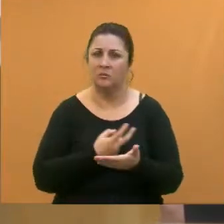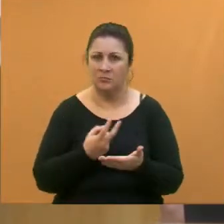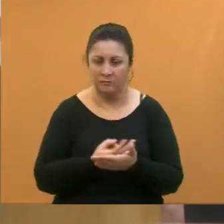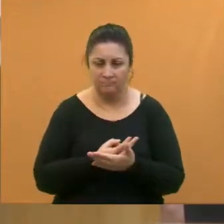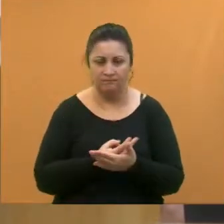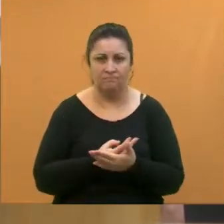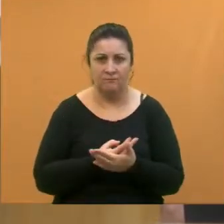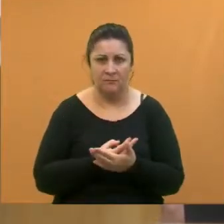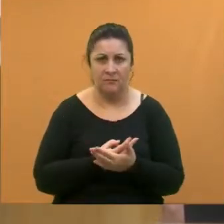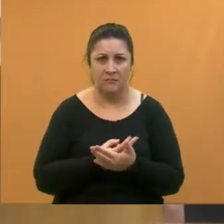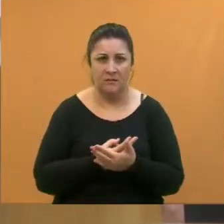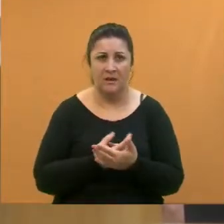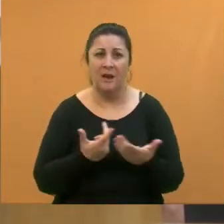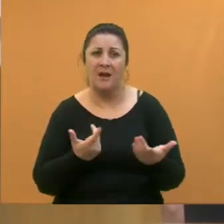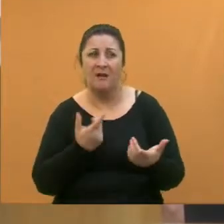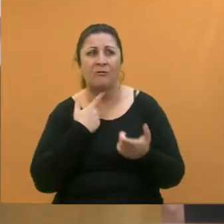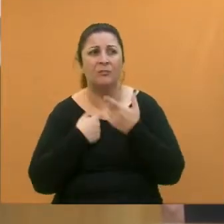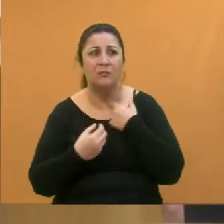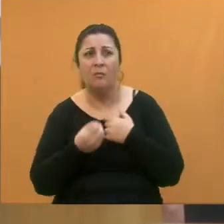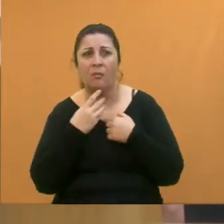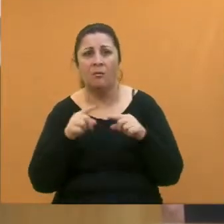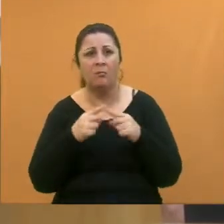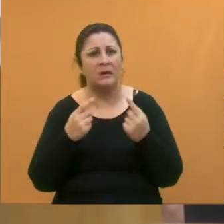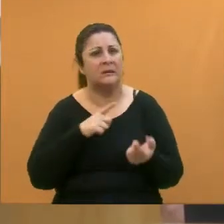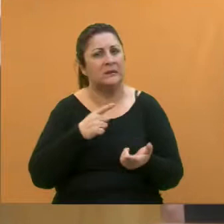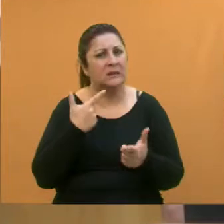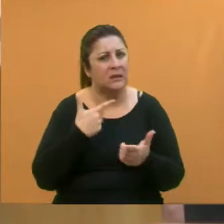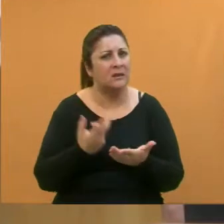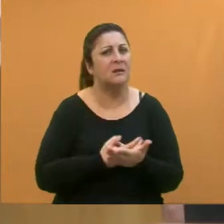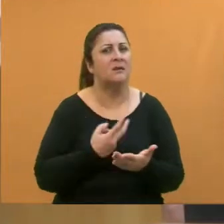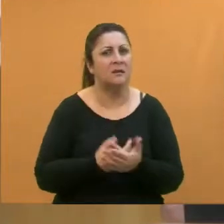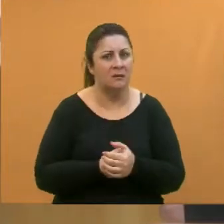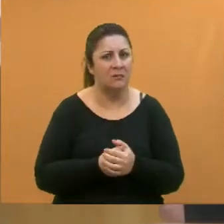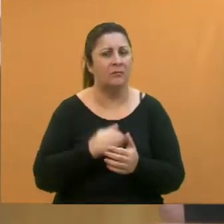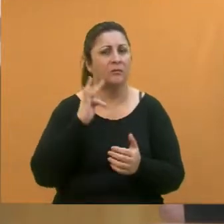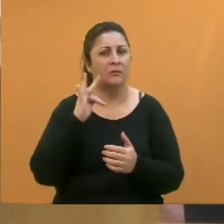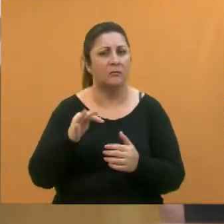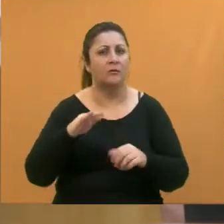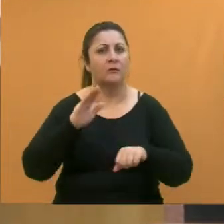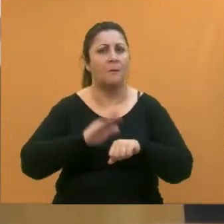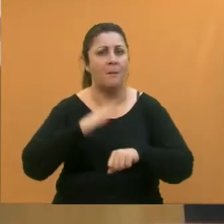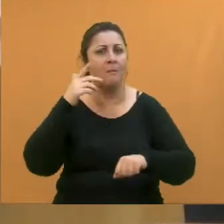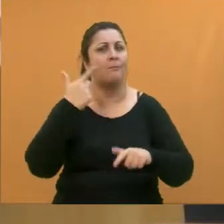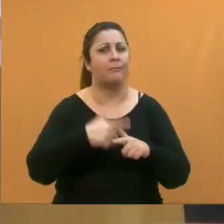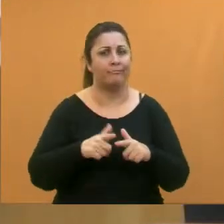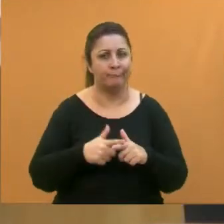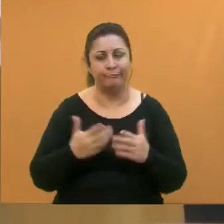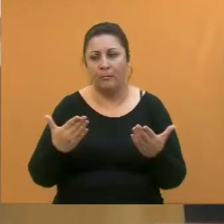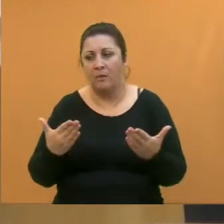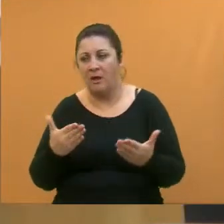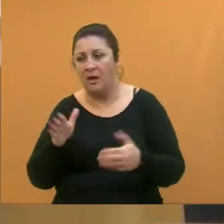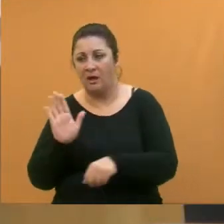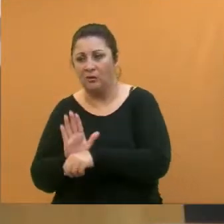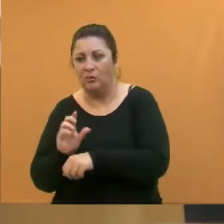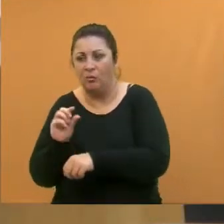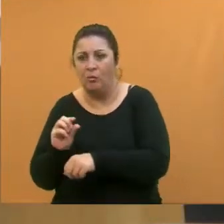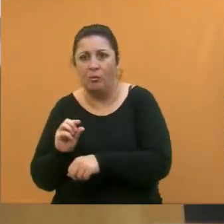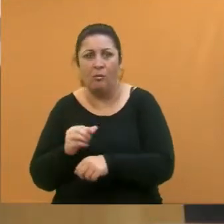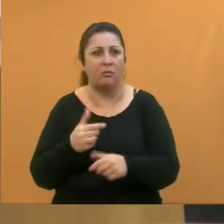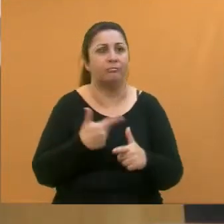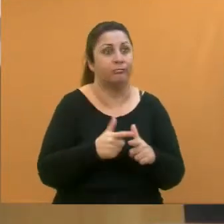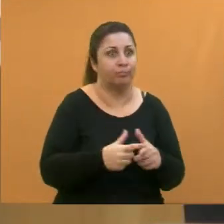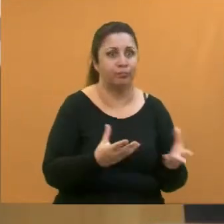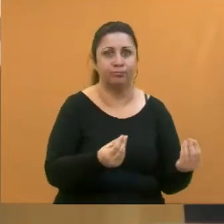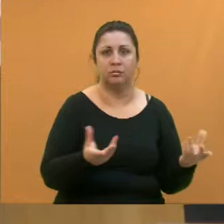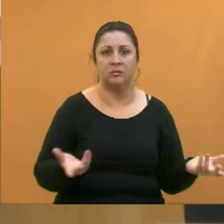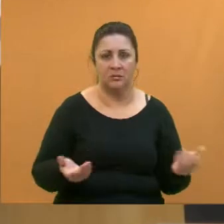ainda que a intenção seja boa, mas eu acho que vai trazer mais problemas do que soluções para o nosso